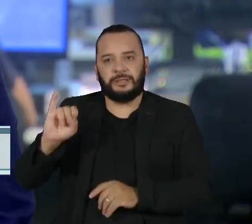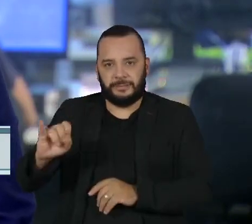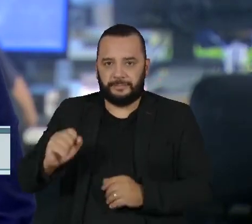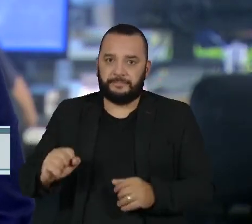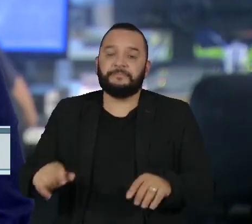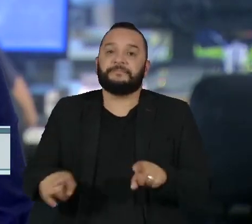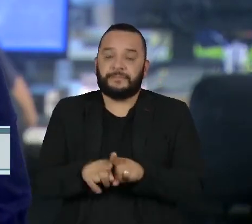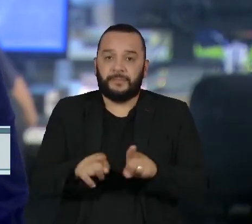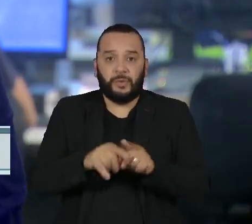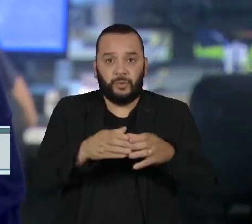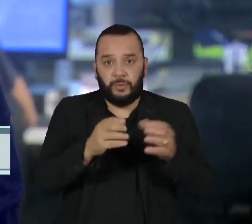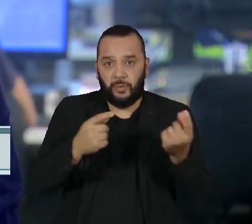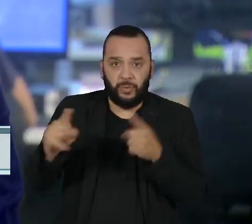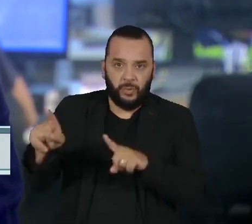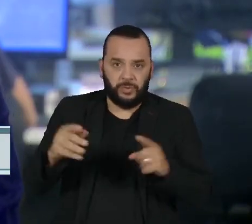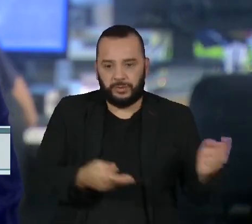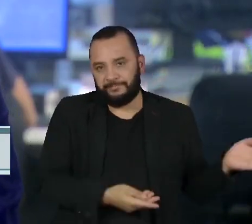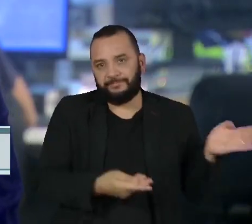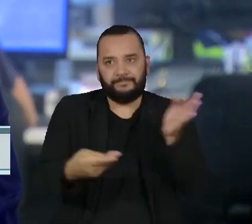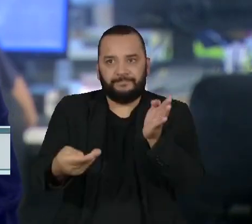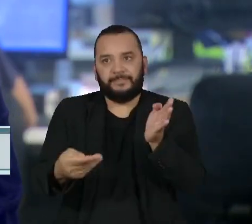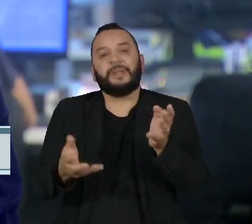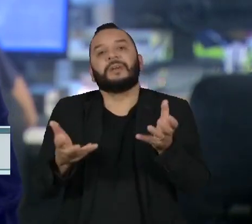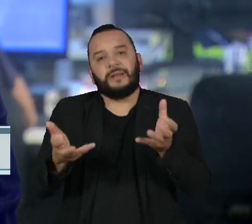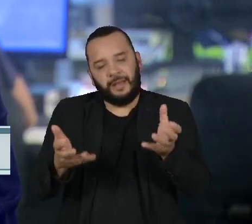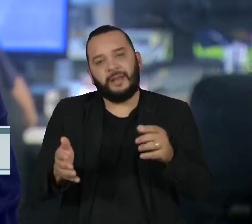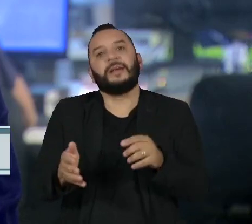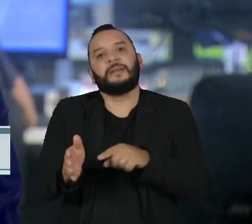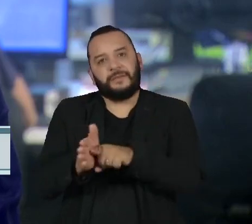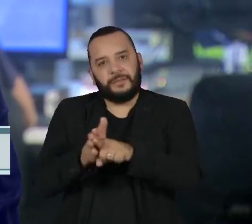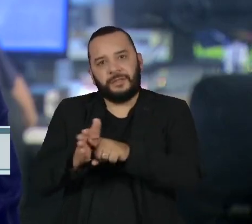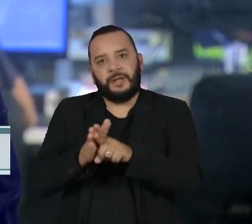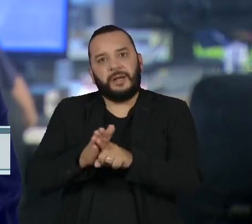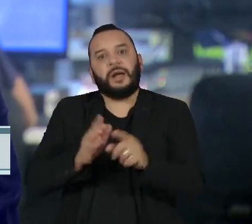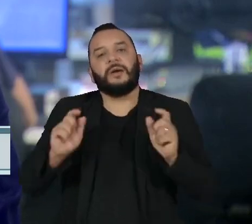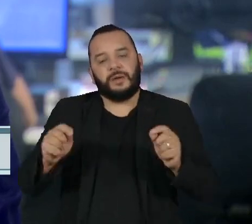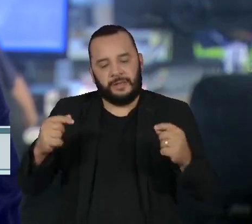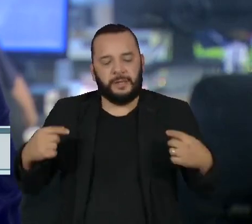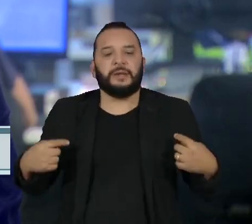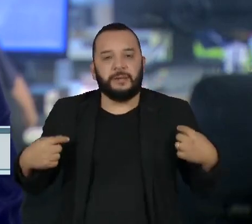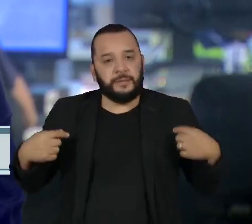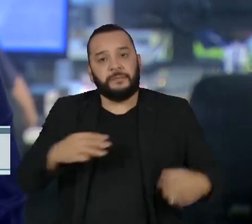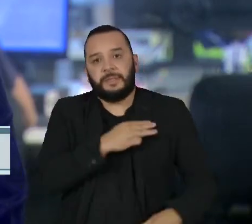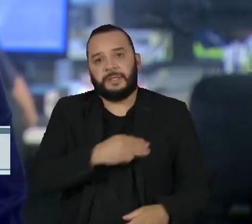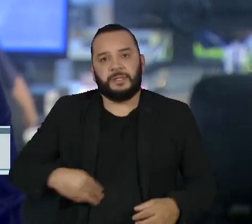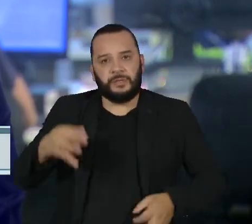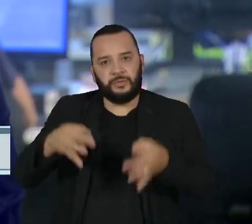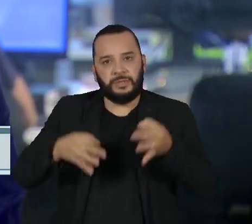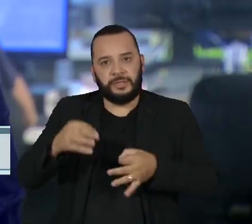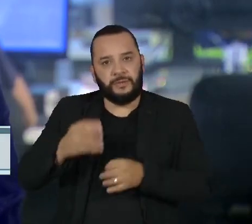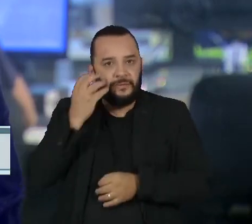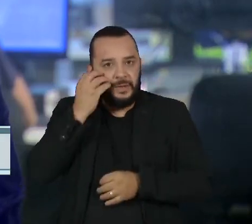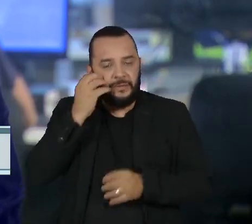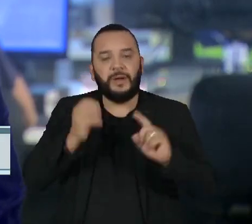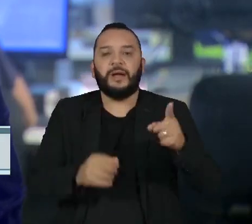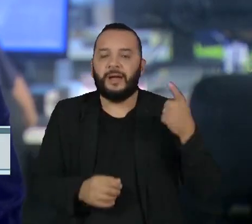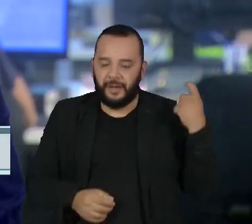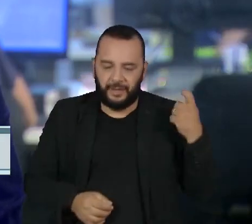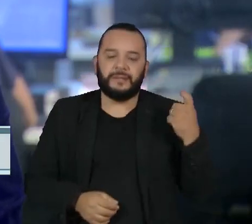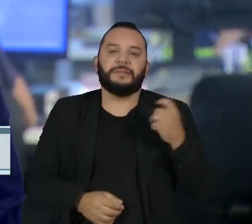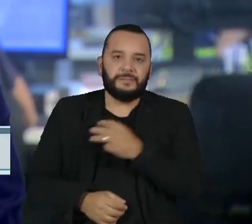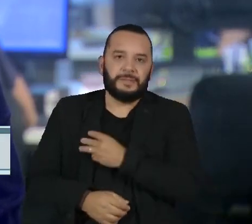ao Ministério Público indiciamento do Ministro da Justiça e Segurança Pública Flávio Dino e do ex-ministro do gabinete de segurança